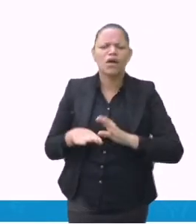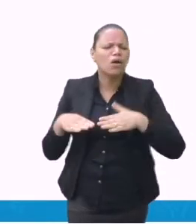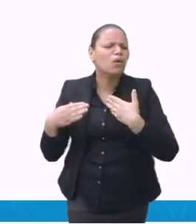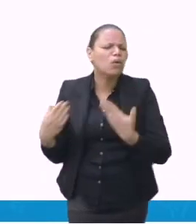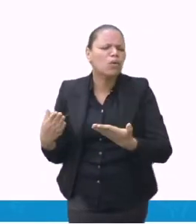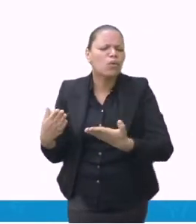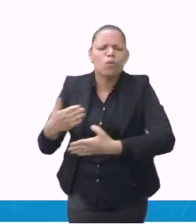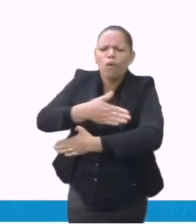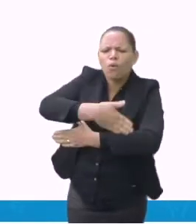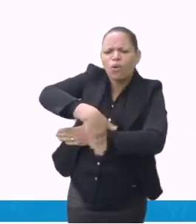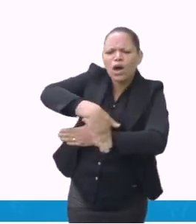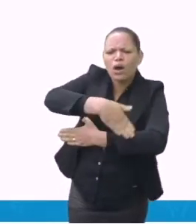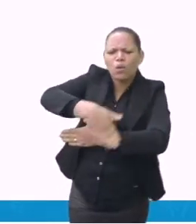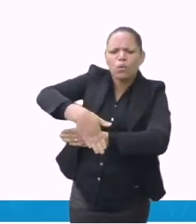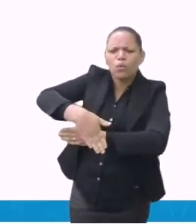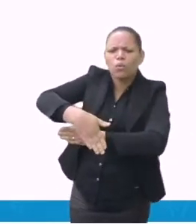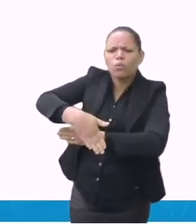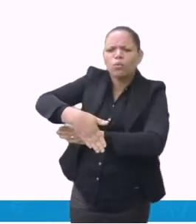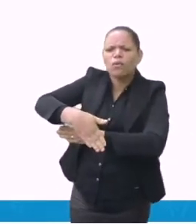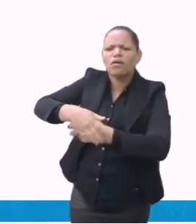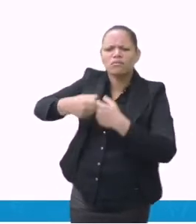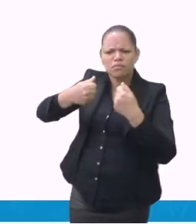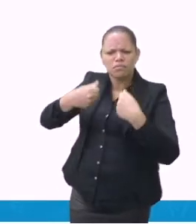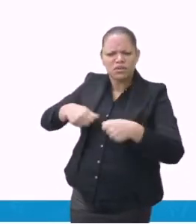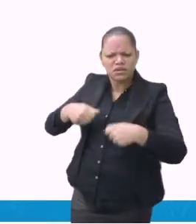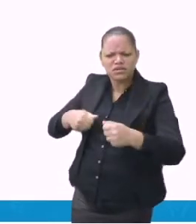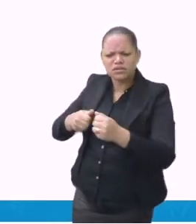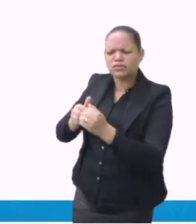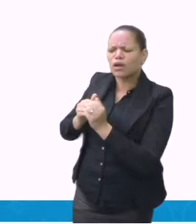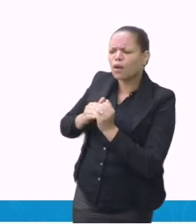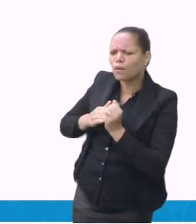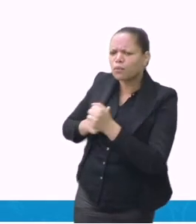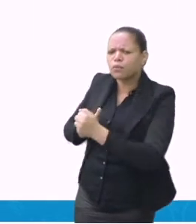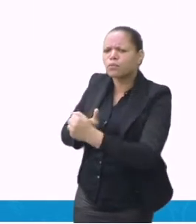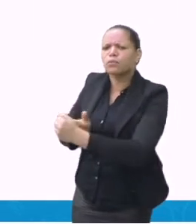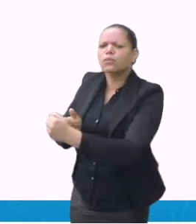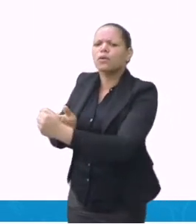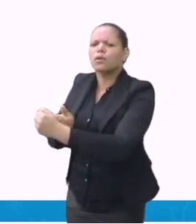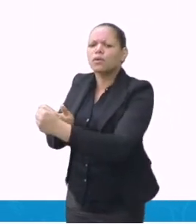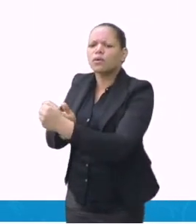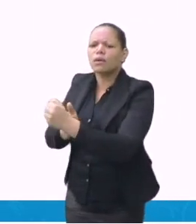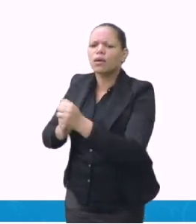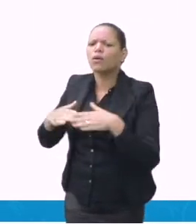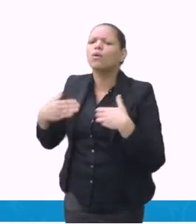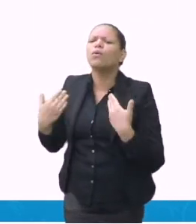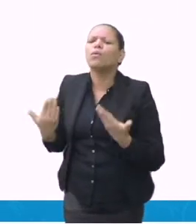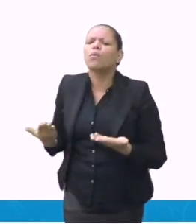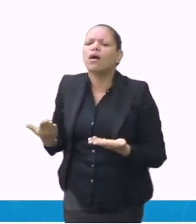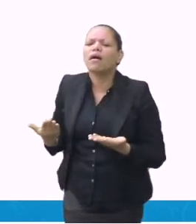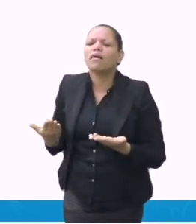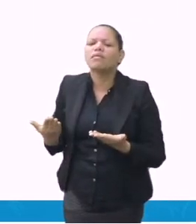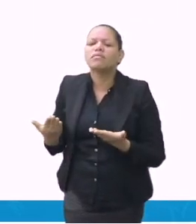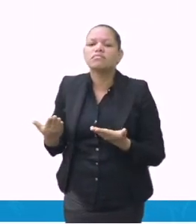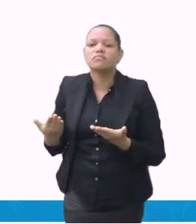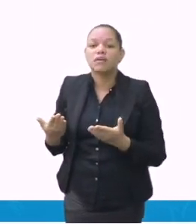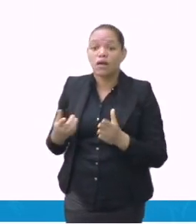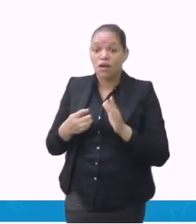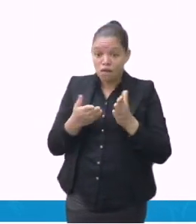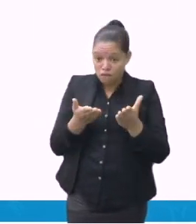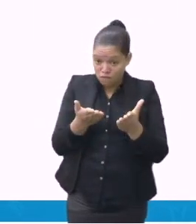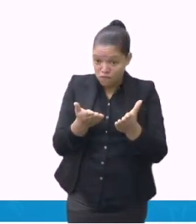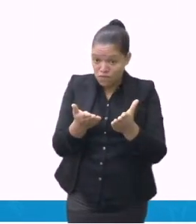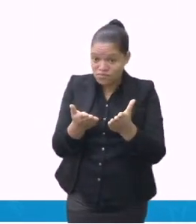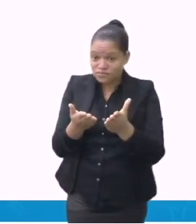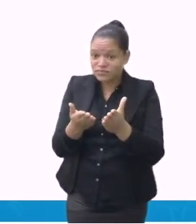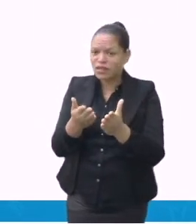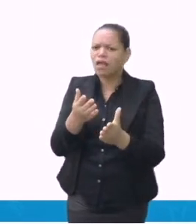Virar direita, esquerda, rua paralela a qual outra rua? Ok? São essas informações que nós